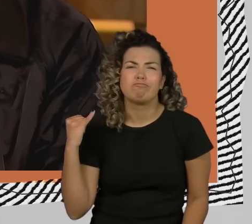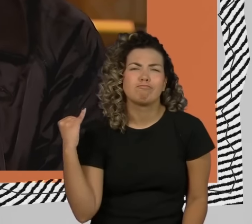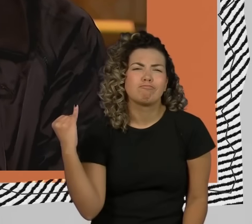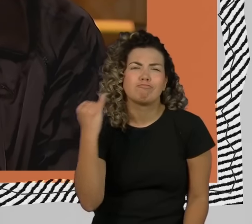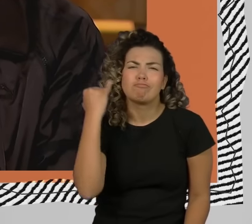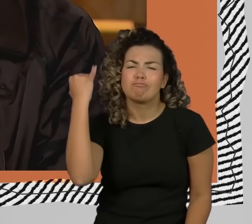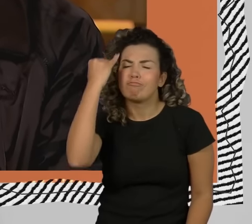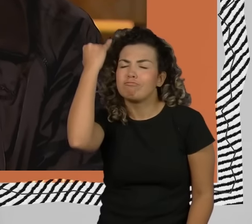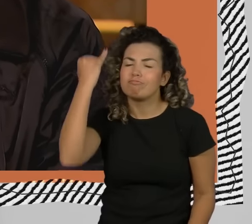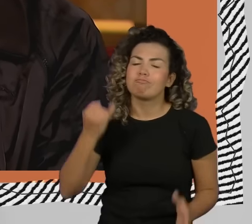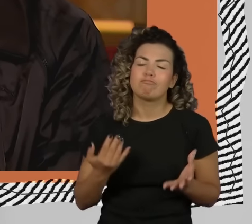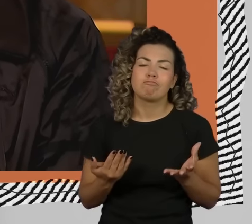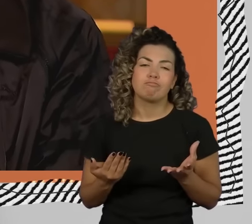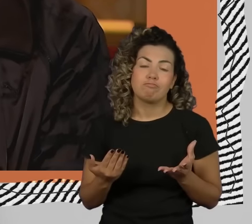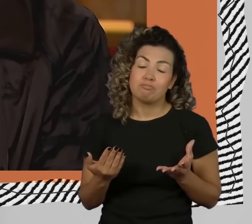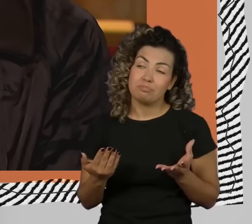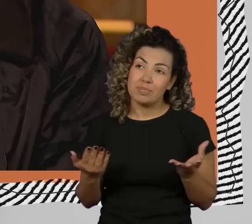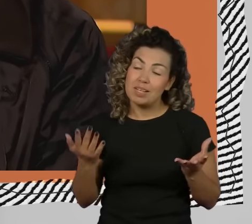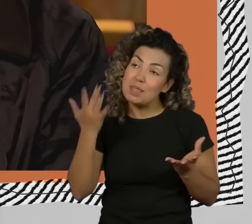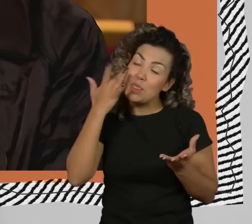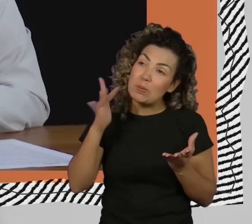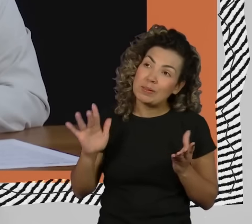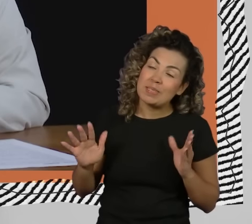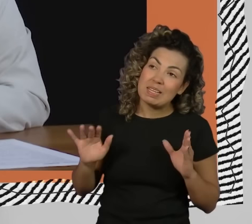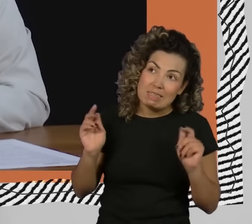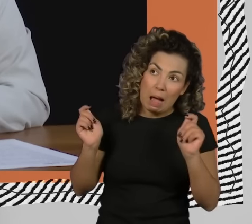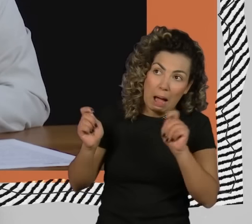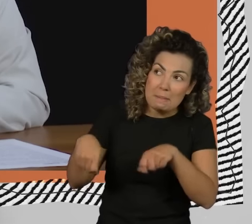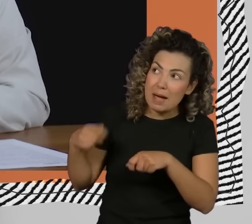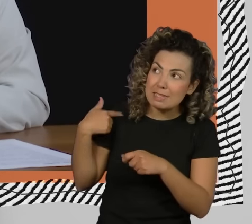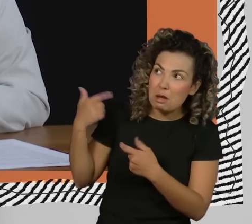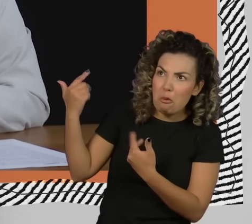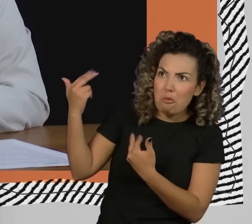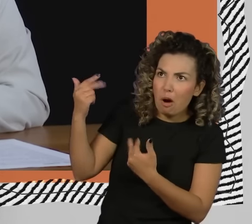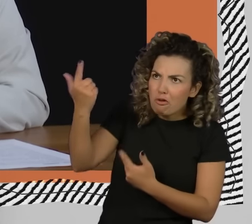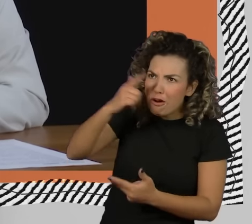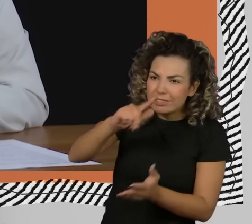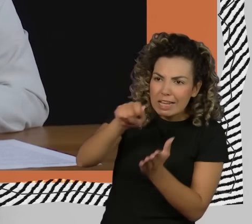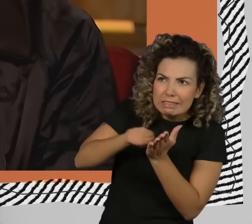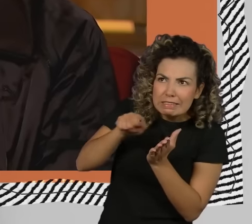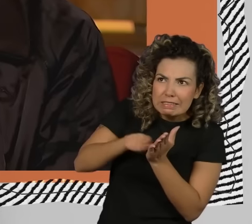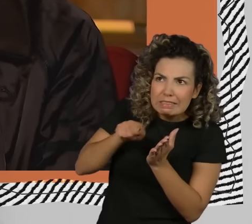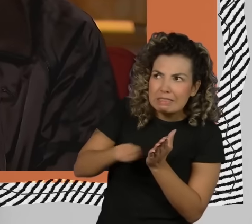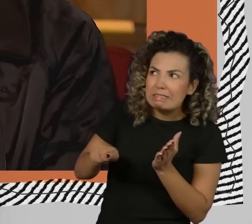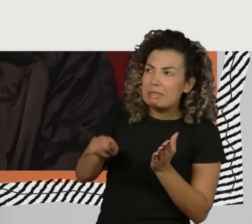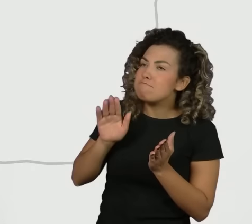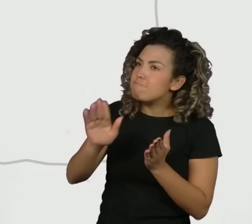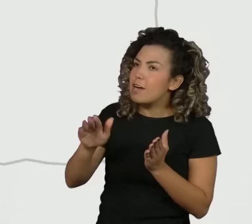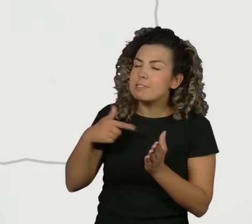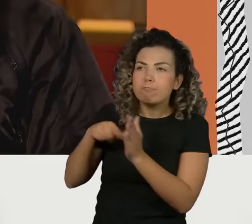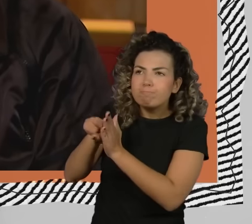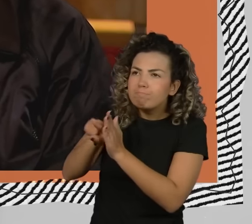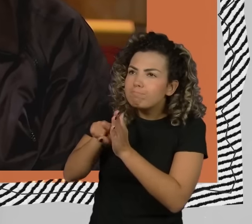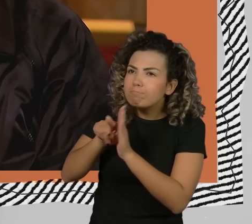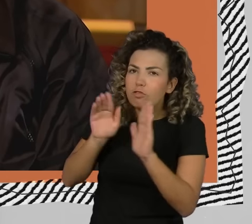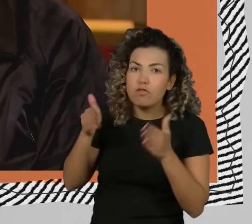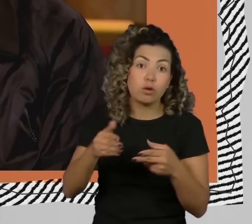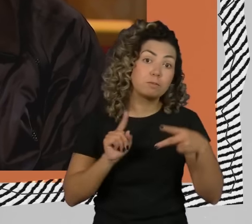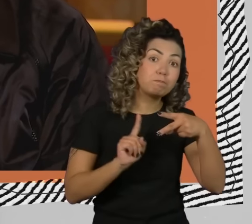lendo. Não sei se eu vou ter saúde para escrever um livro sobre ele, mas é o que eu mais venho pesquisando.